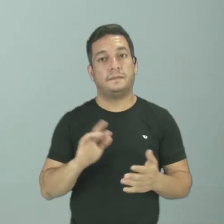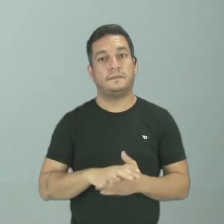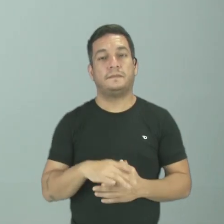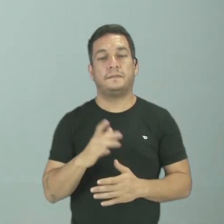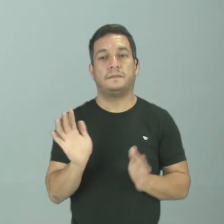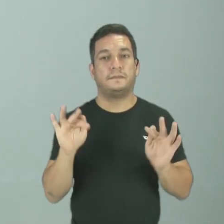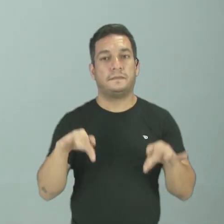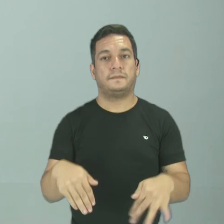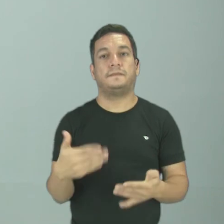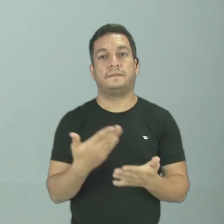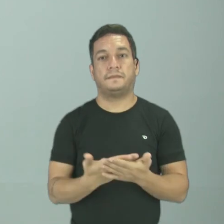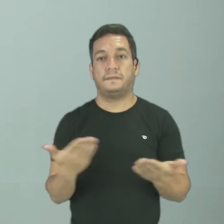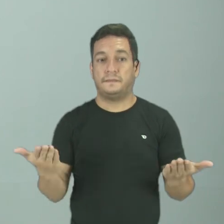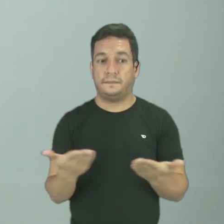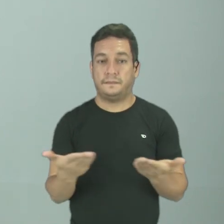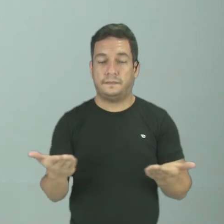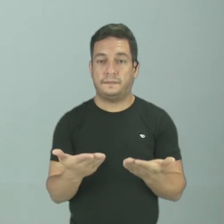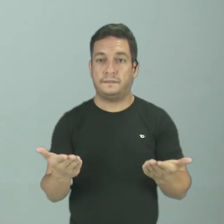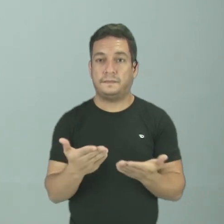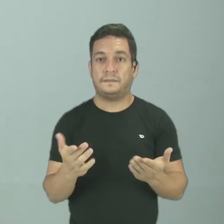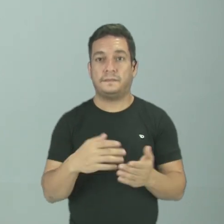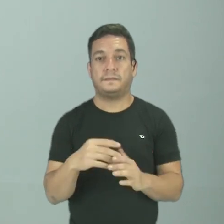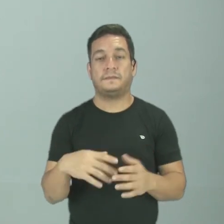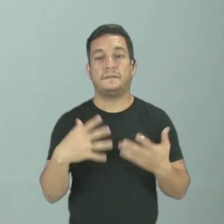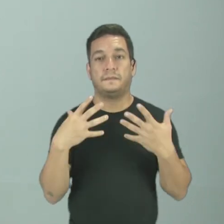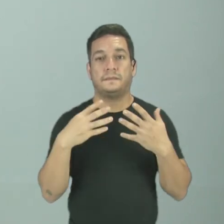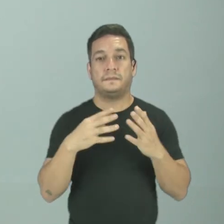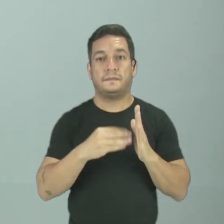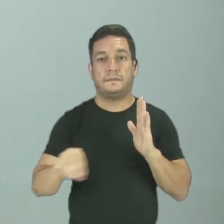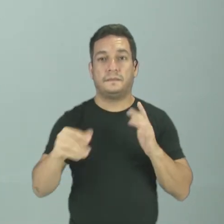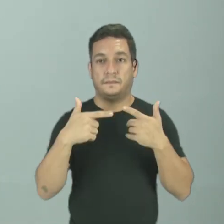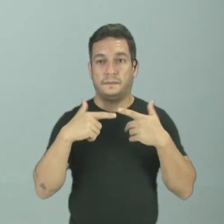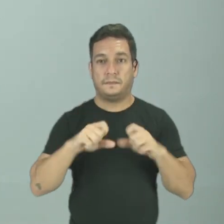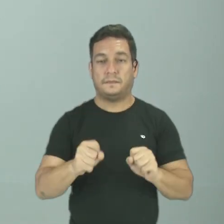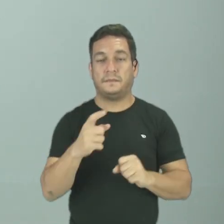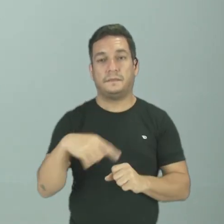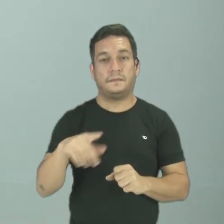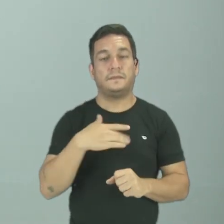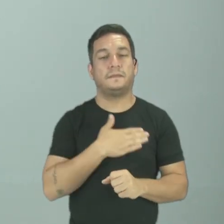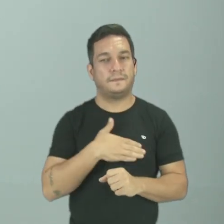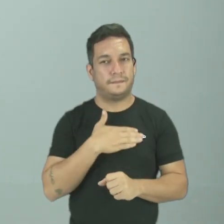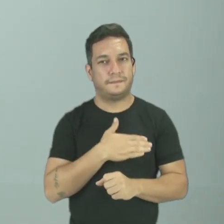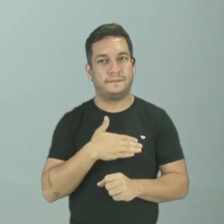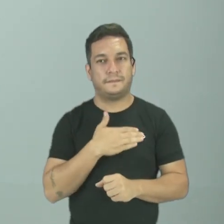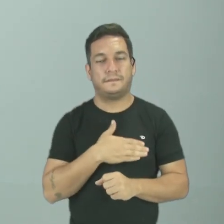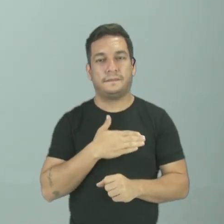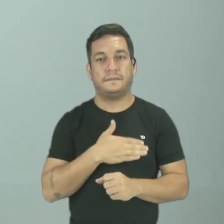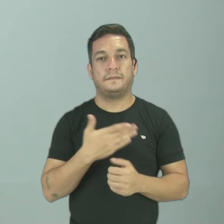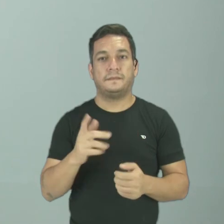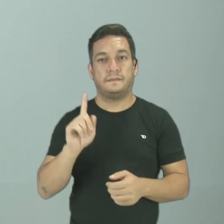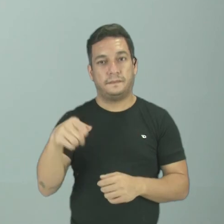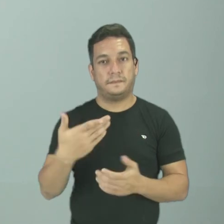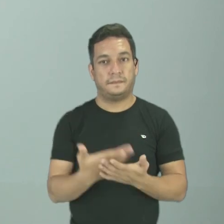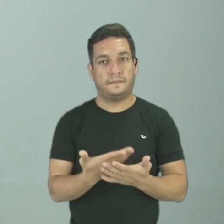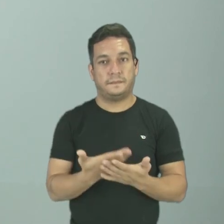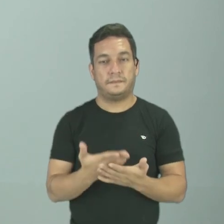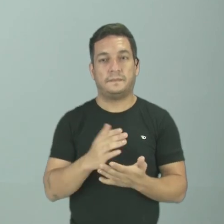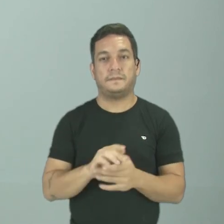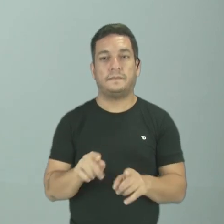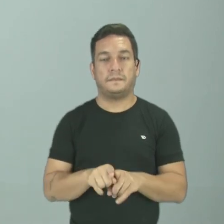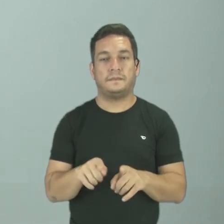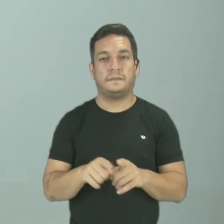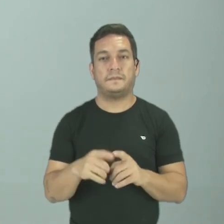gente encerra a nossa aula de hoje de figuras de linguagem. Espero que vocês tenham gostado e a gente se vê na próxima aula